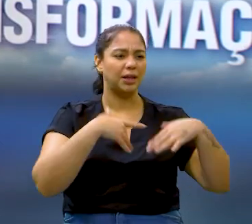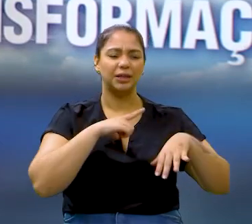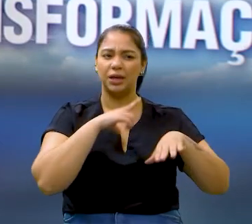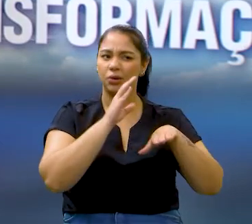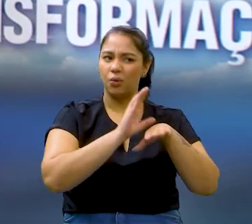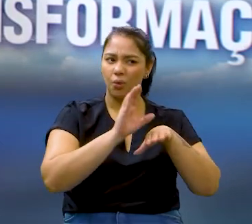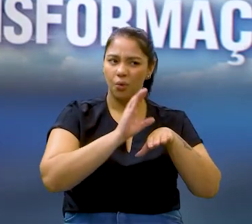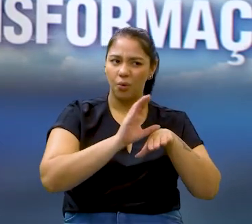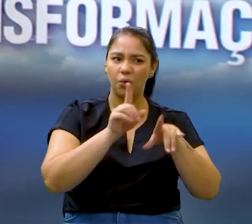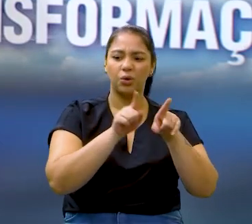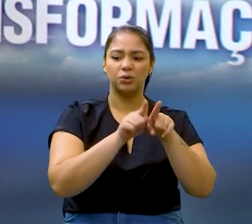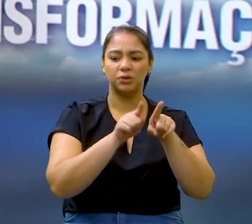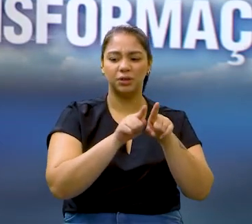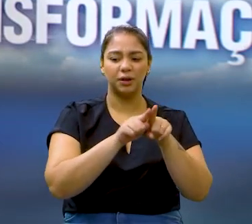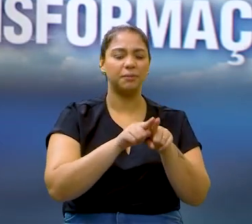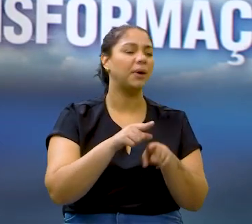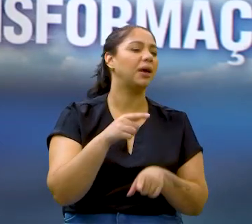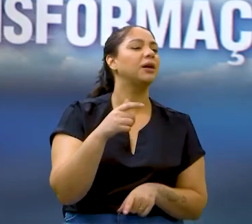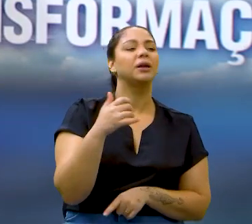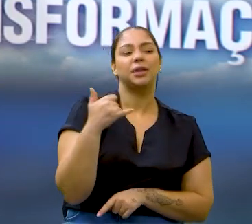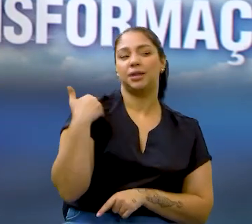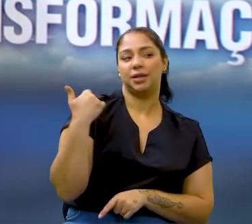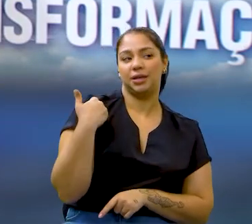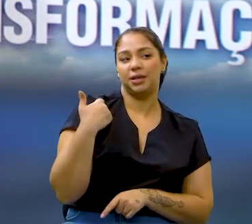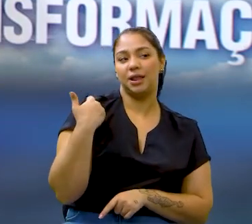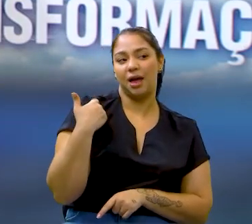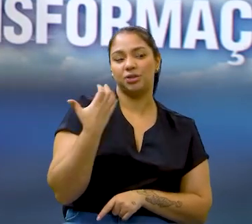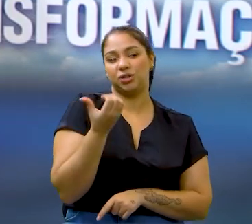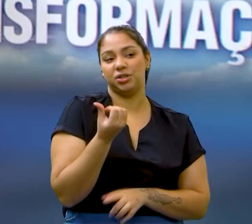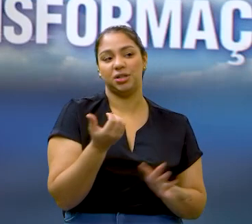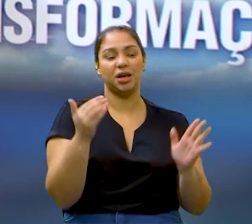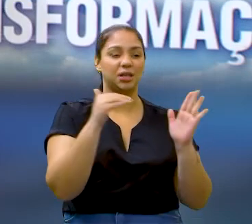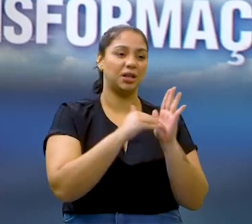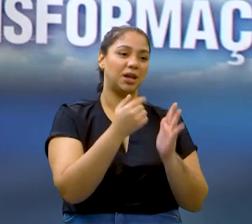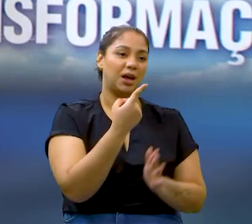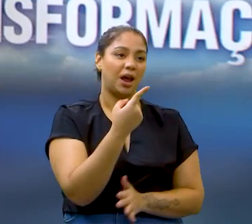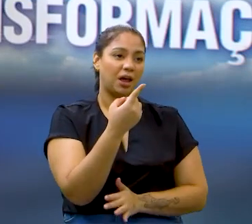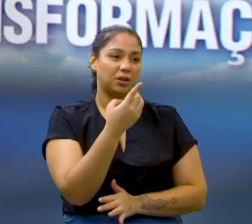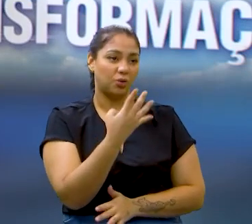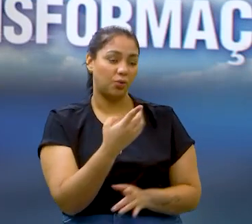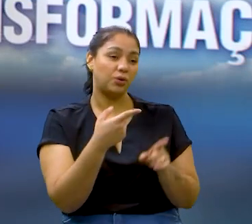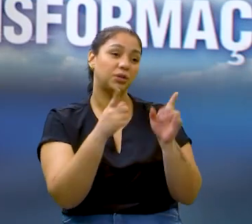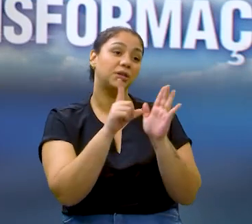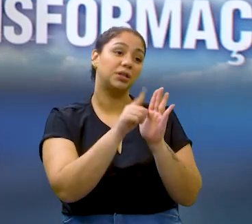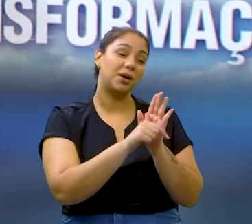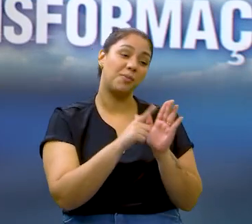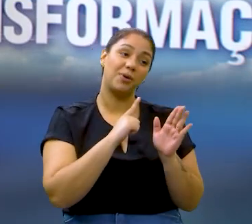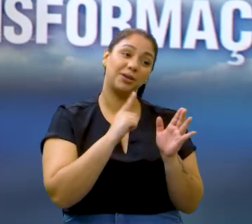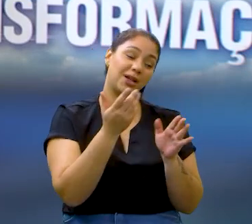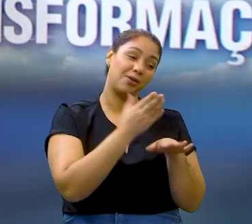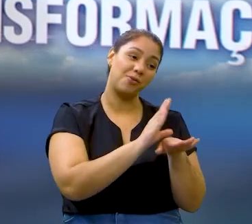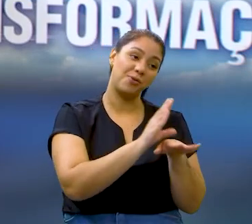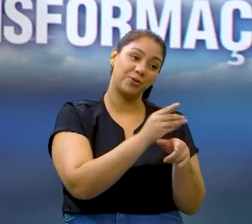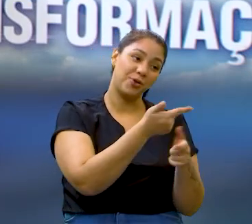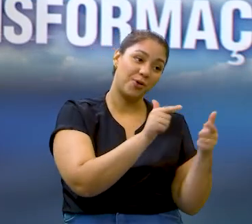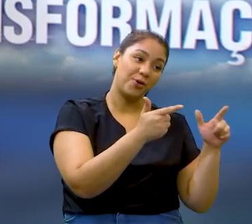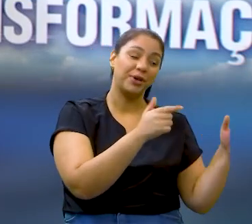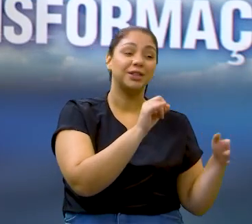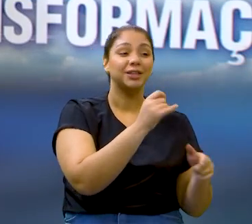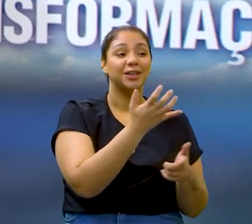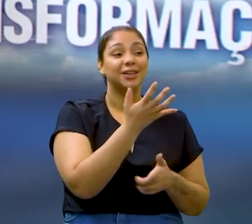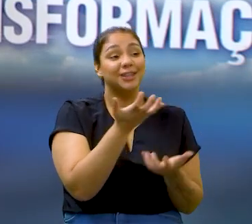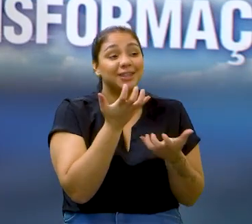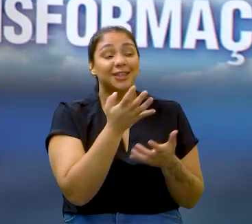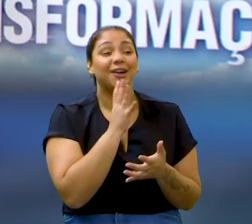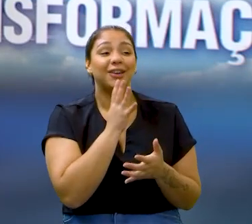e também tem cursos que é depois do 14, 15, 16, 17. Então quem quiser vir conhecer o Semente Esperança,